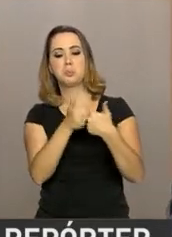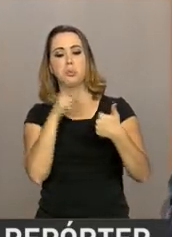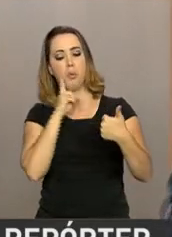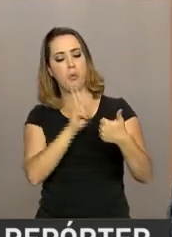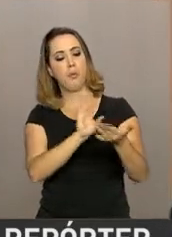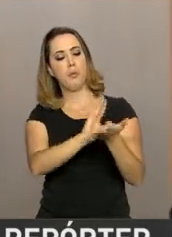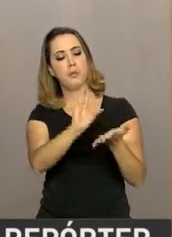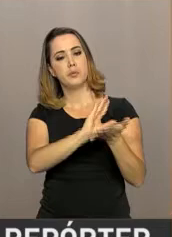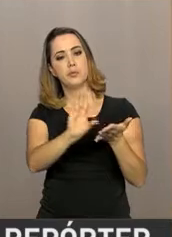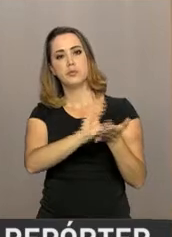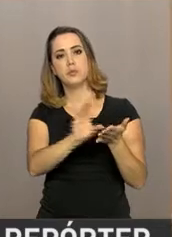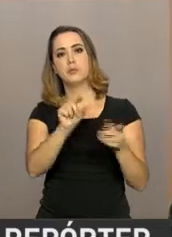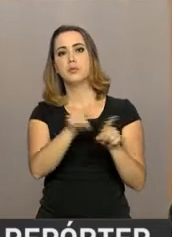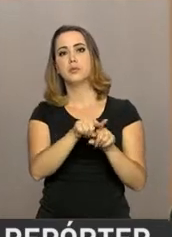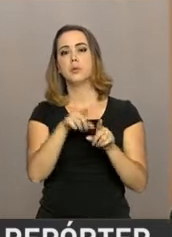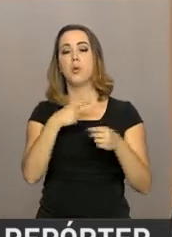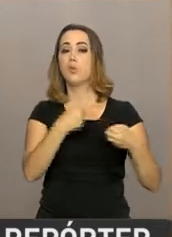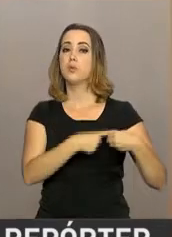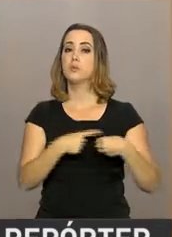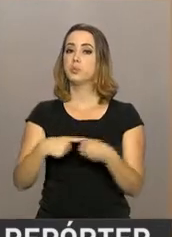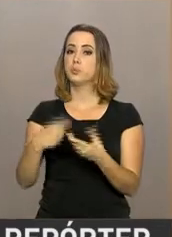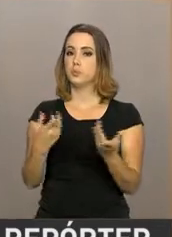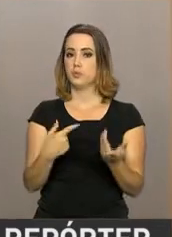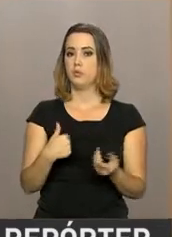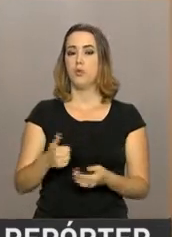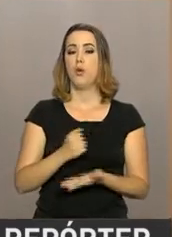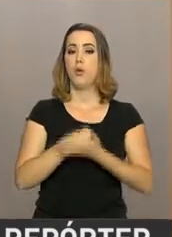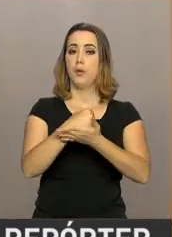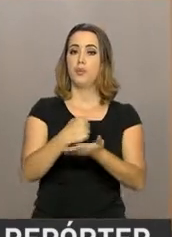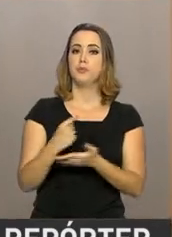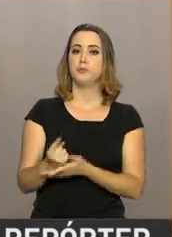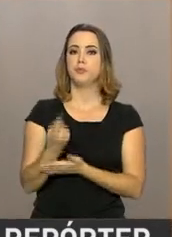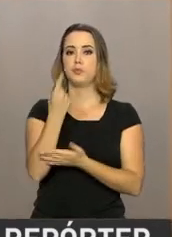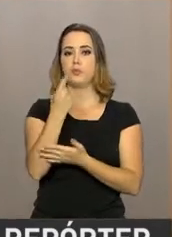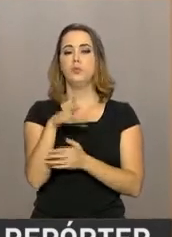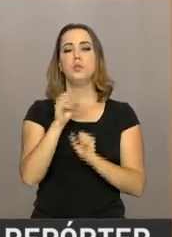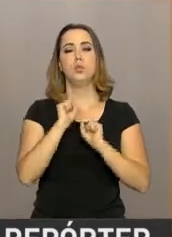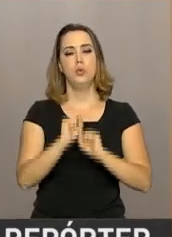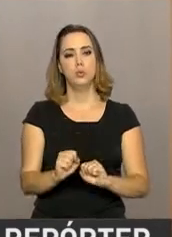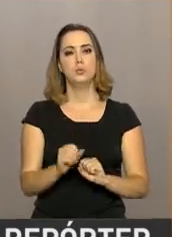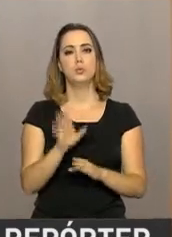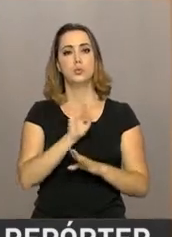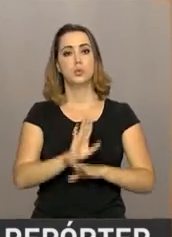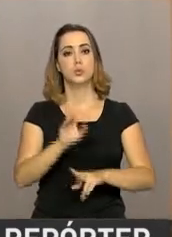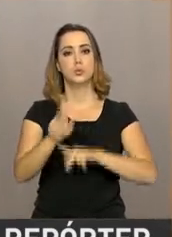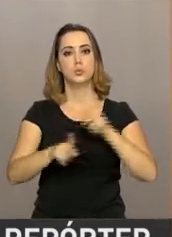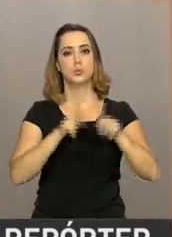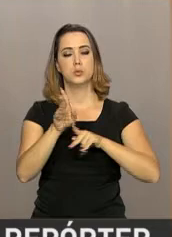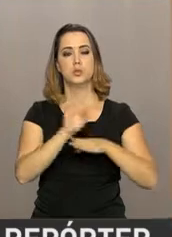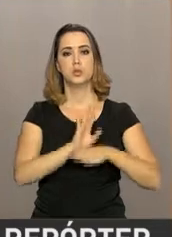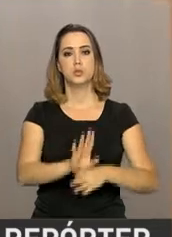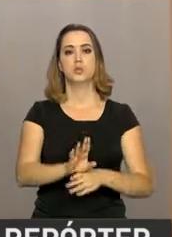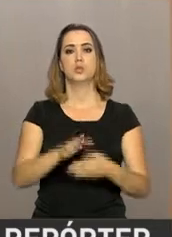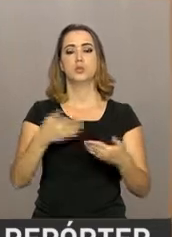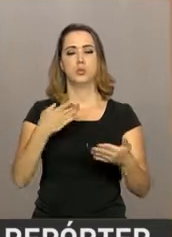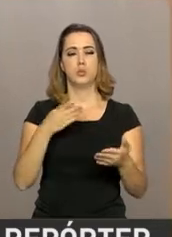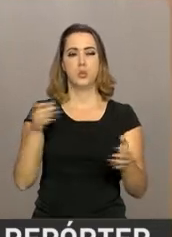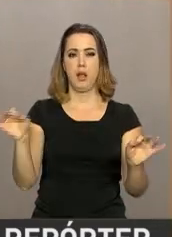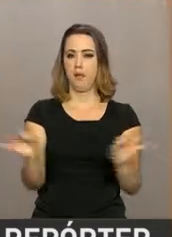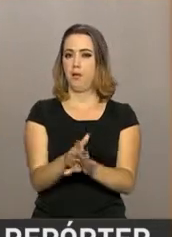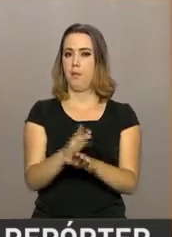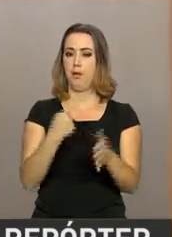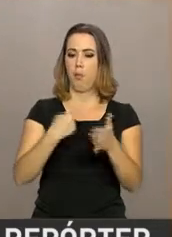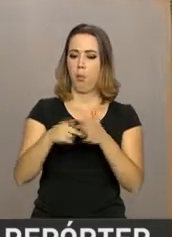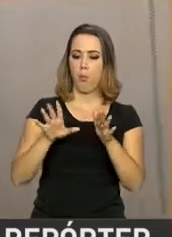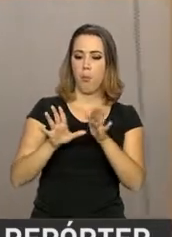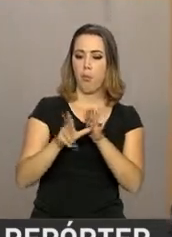aos municípios a idéia é oferecer mais uma ferramenta para a população ajudar no combate à corrupção sobre o